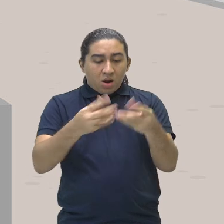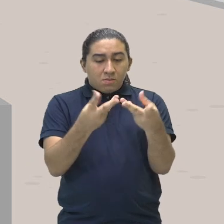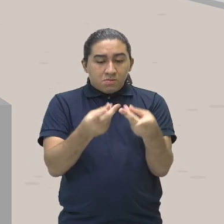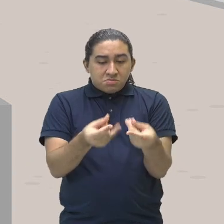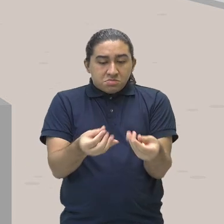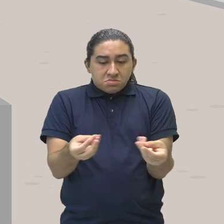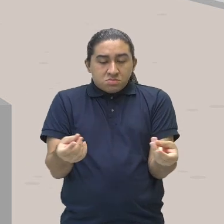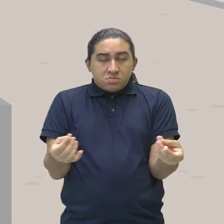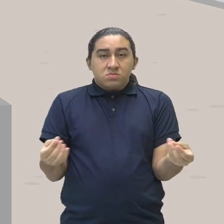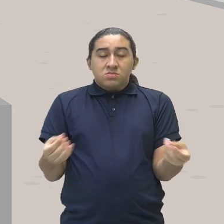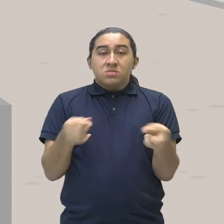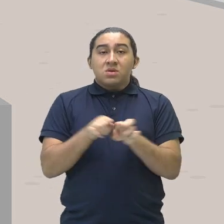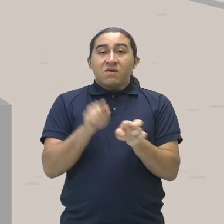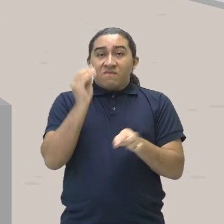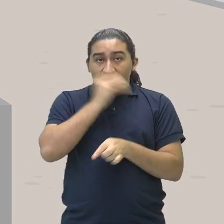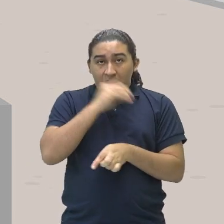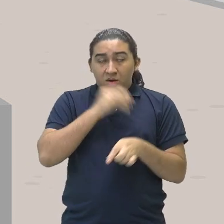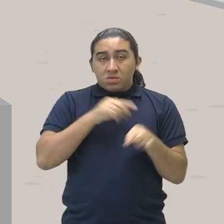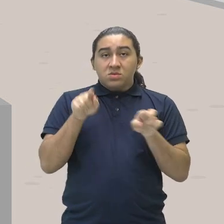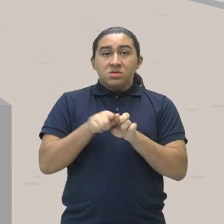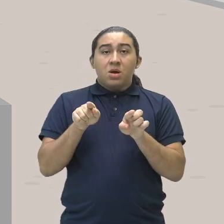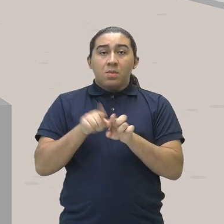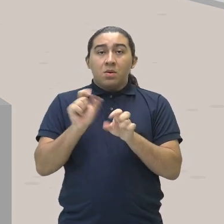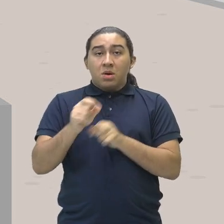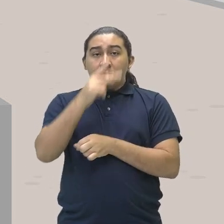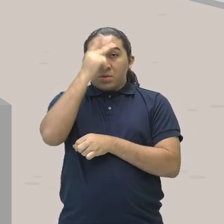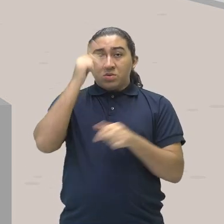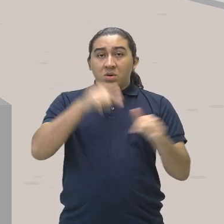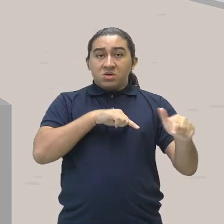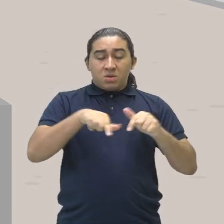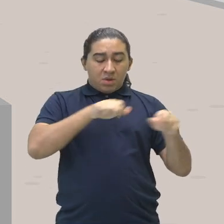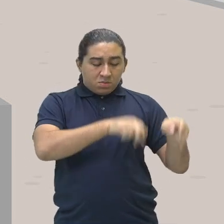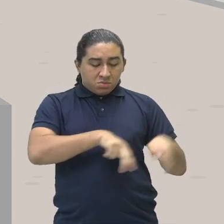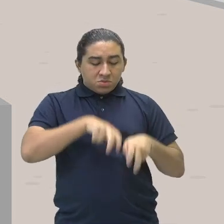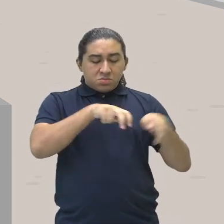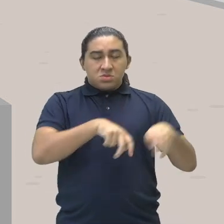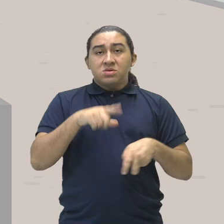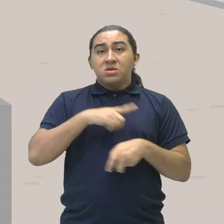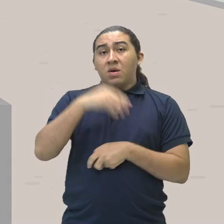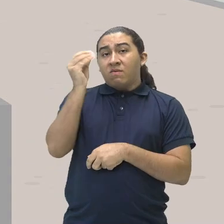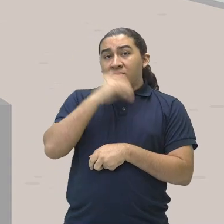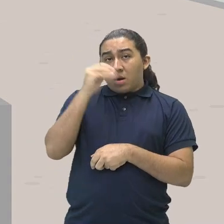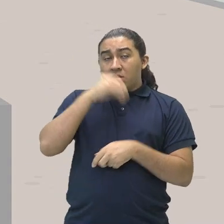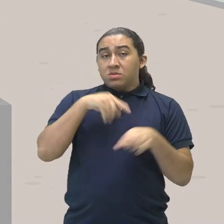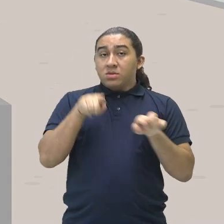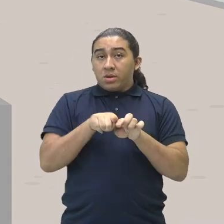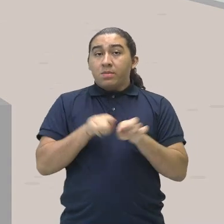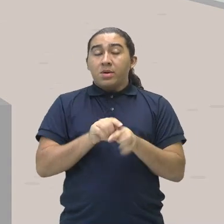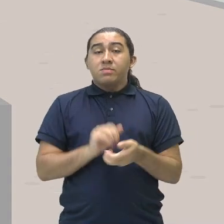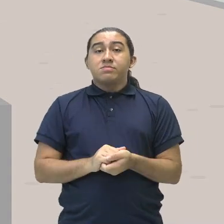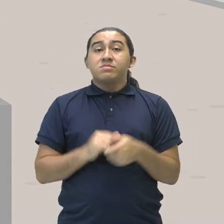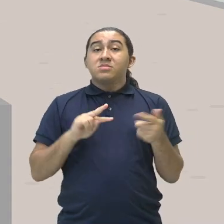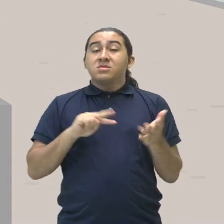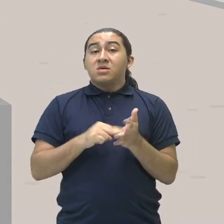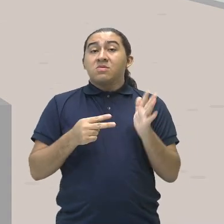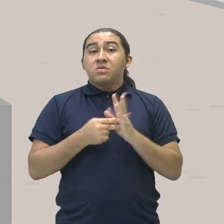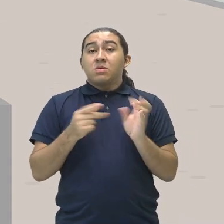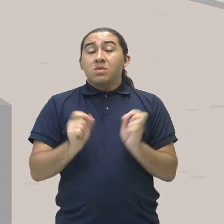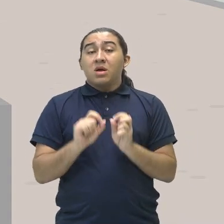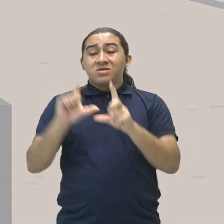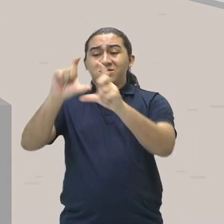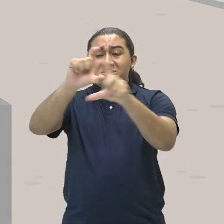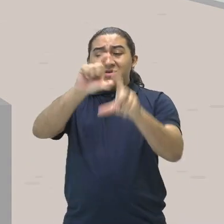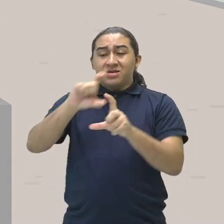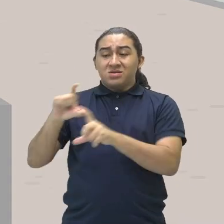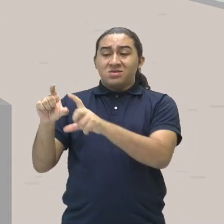de senhores de engenho. Então, os senhores de engenhos, eles acabaram ficando sem recursos para pagar as